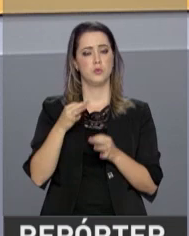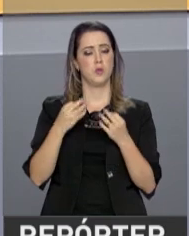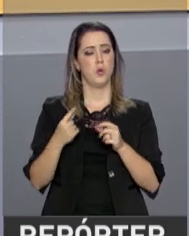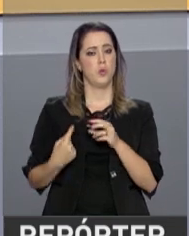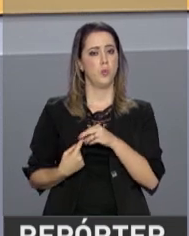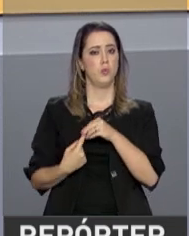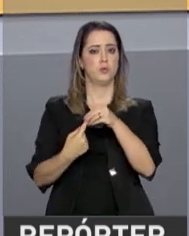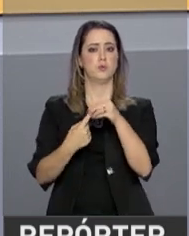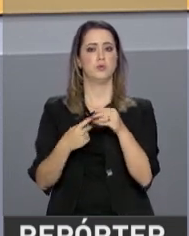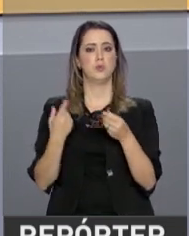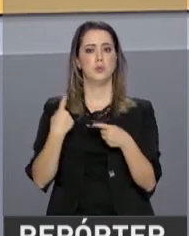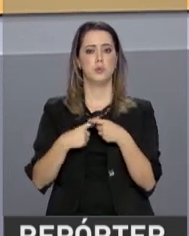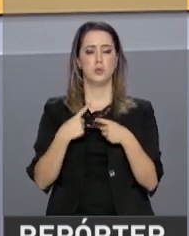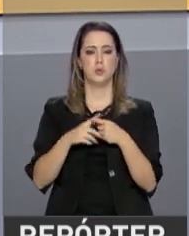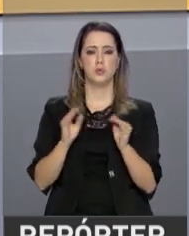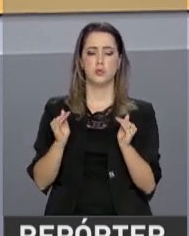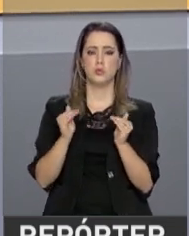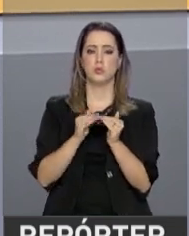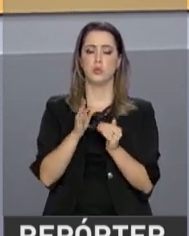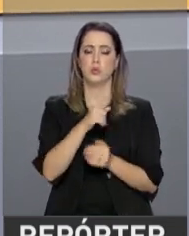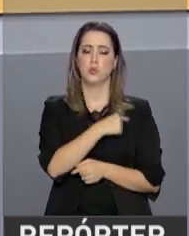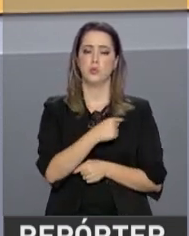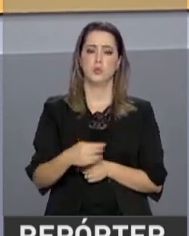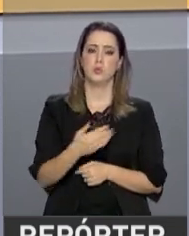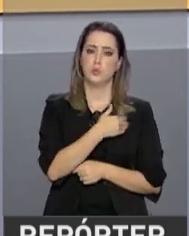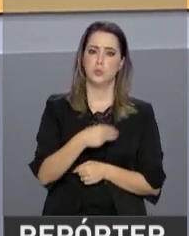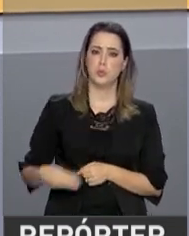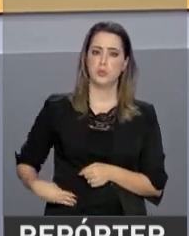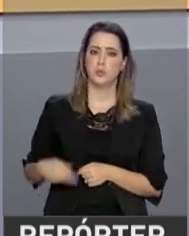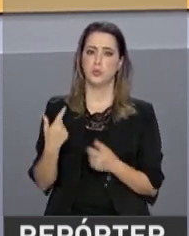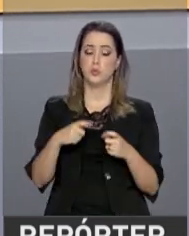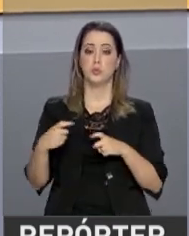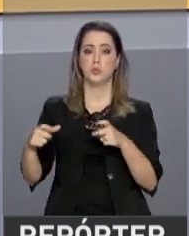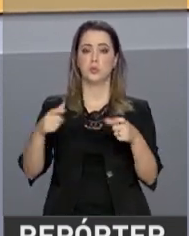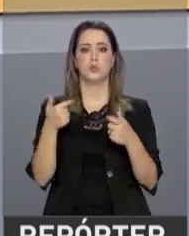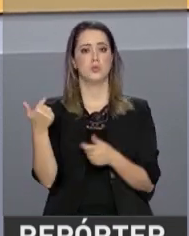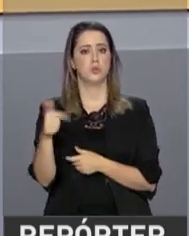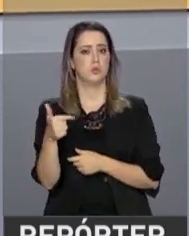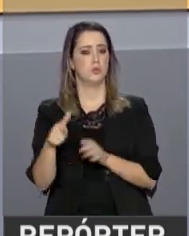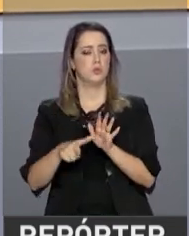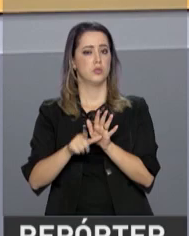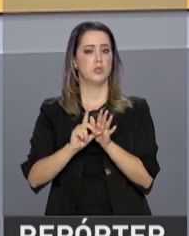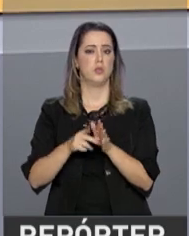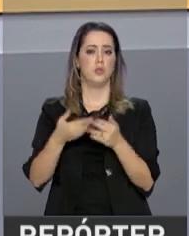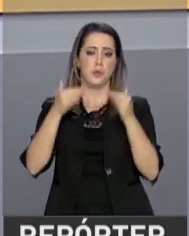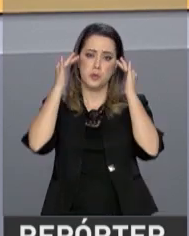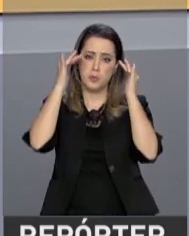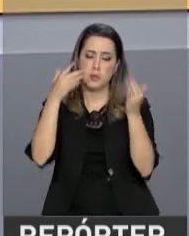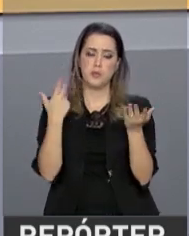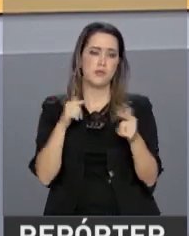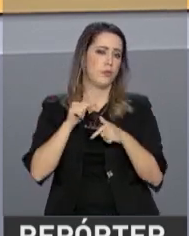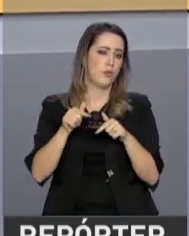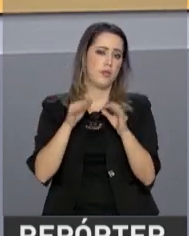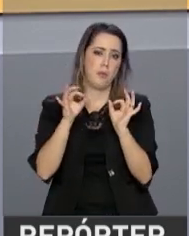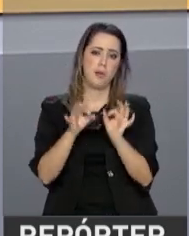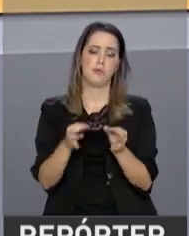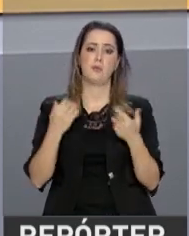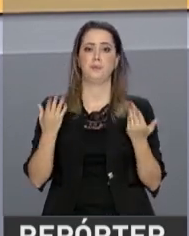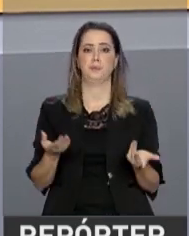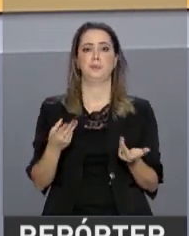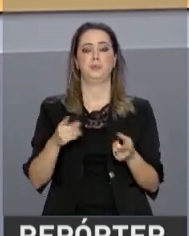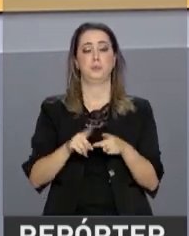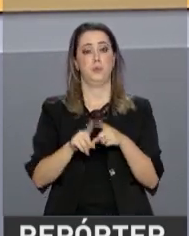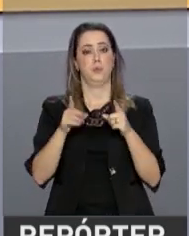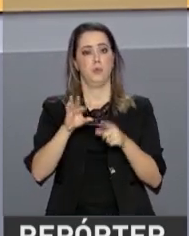unificadas isso porque de acordo com raul jungmann alguns desses espaços não estavam mais cumprindo as funções ele garantiu no entanto